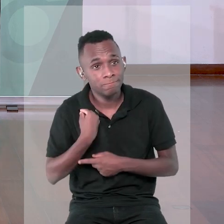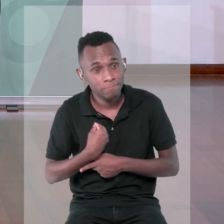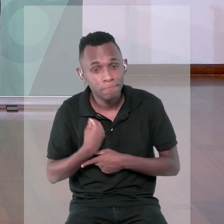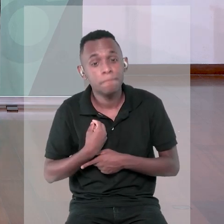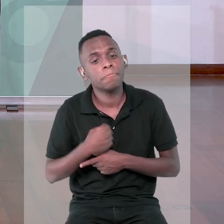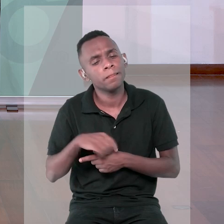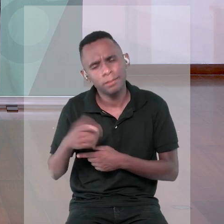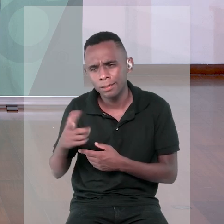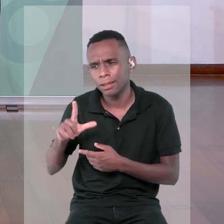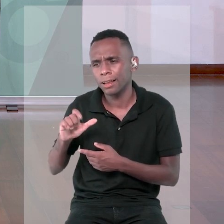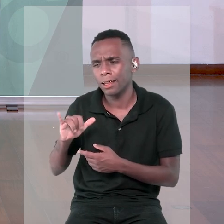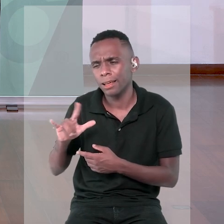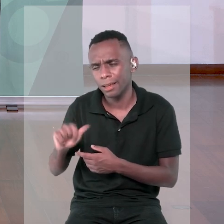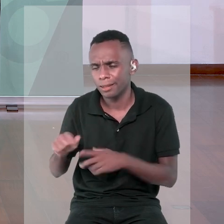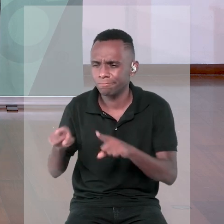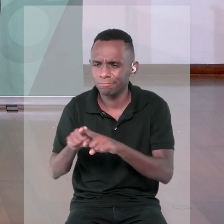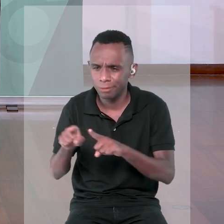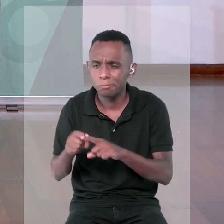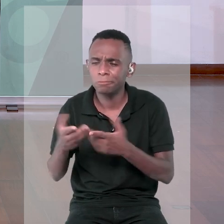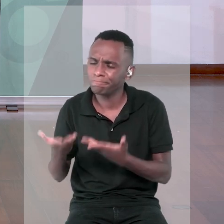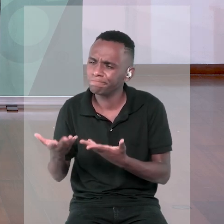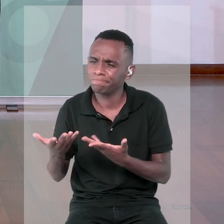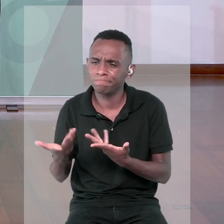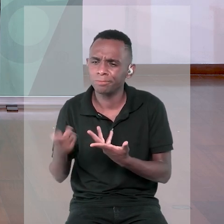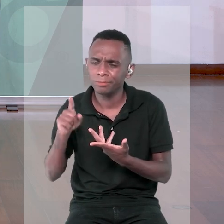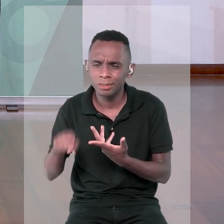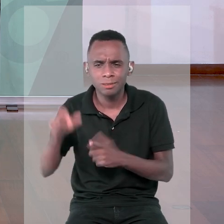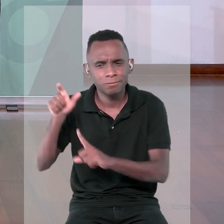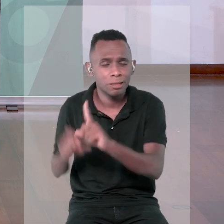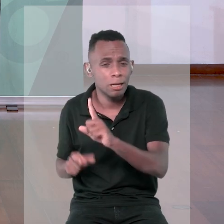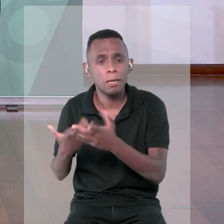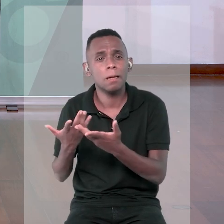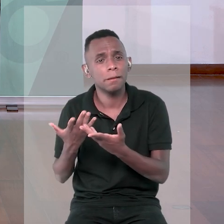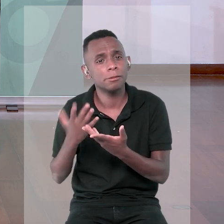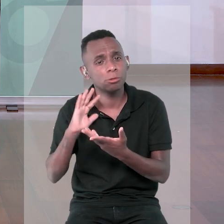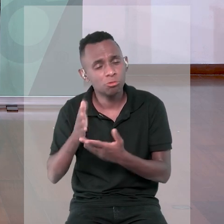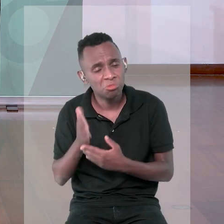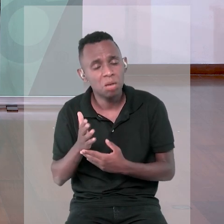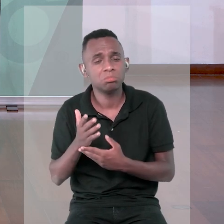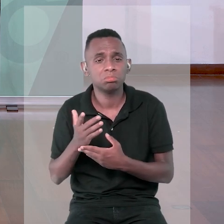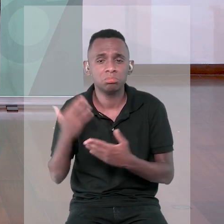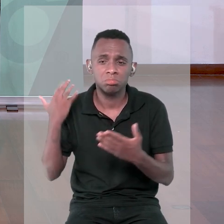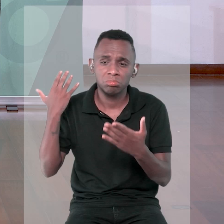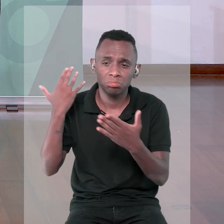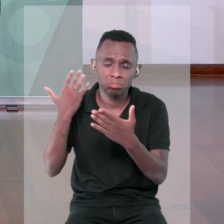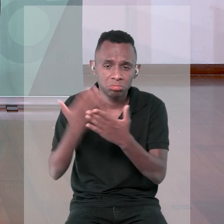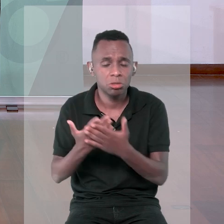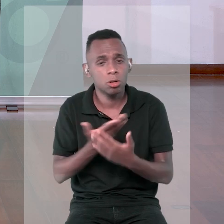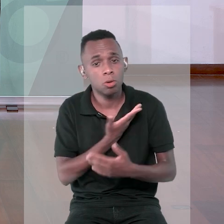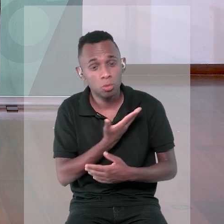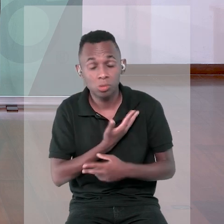lisos, castanhos com detalhes louros. Ela usa um óculos de hastes pretas e veste uma blusa branca com uma calça azul